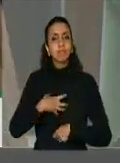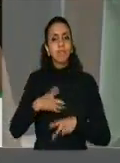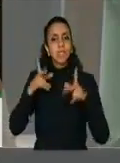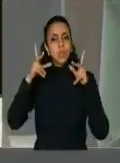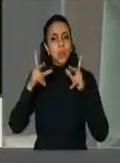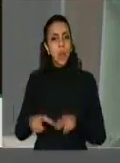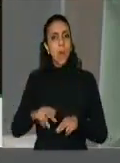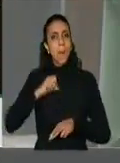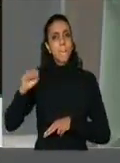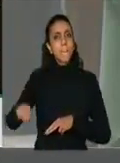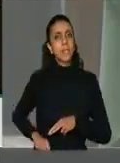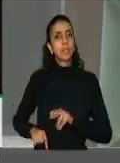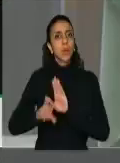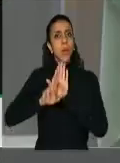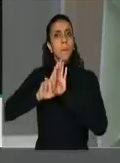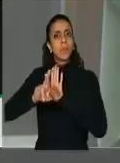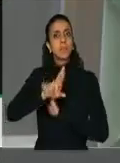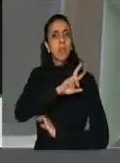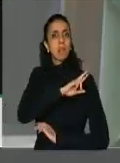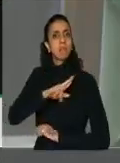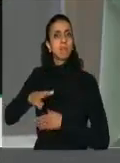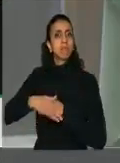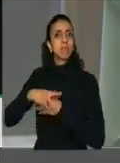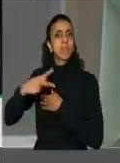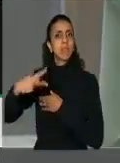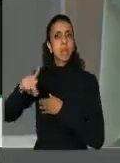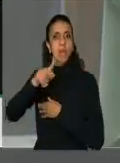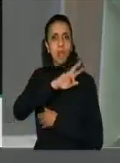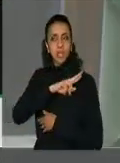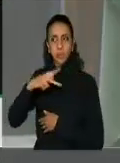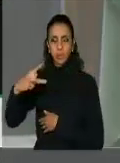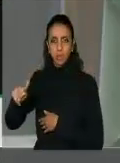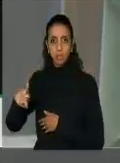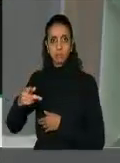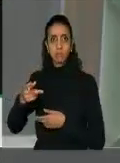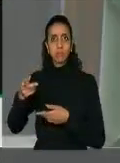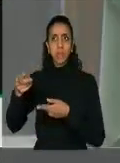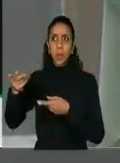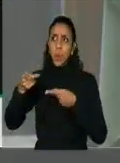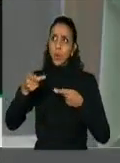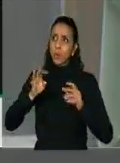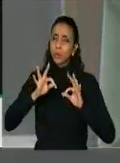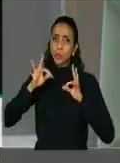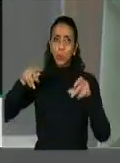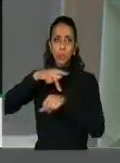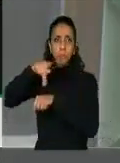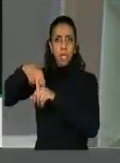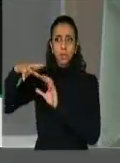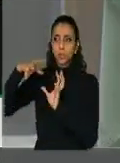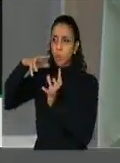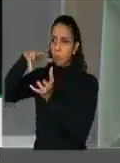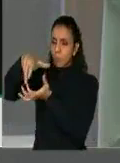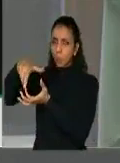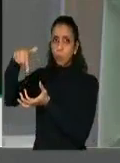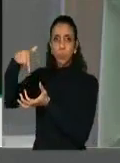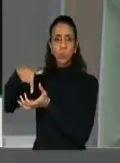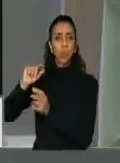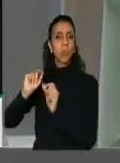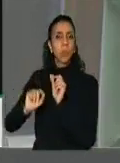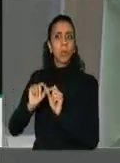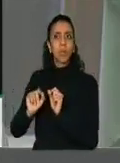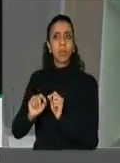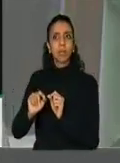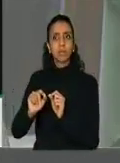sua doutrina e da sua religião. Eu convido todos os países do mundo a seguirem exemplo